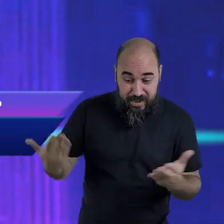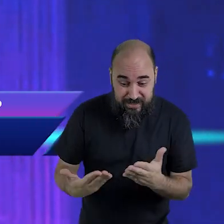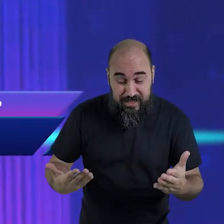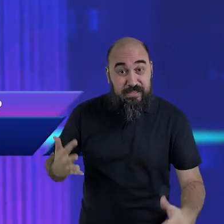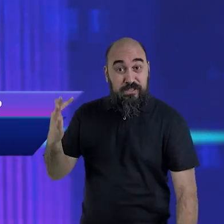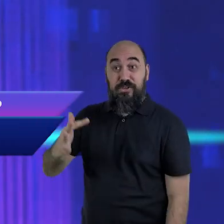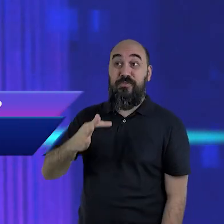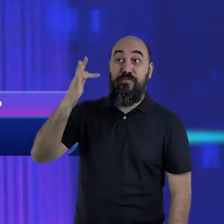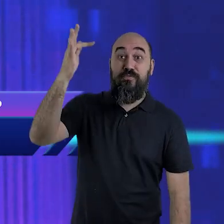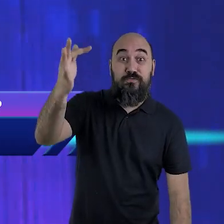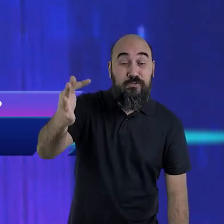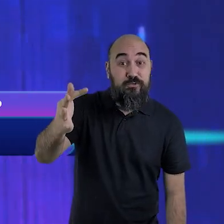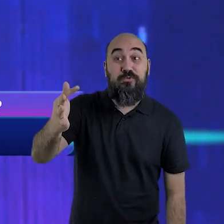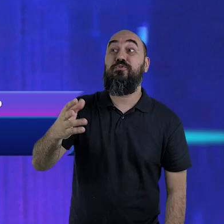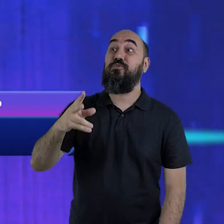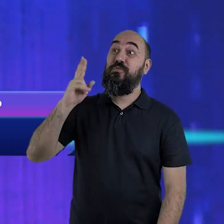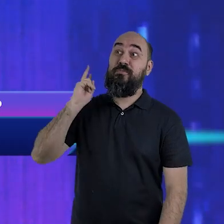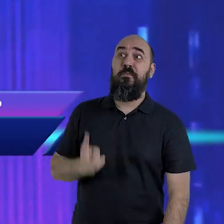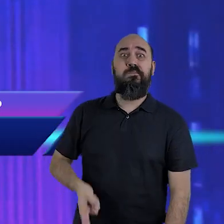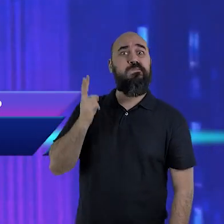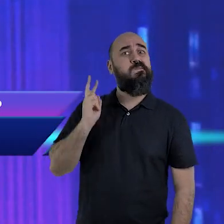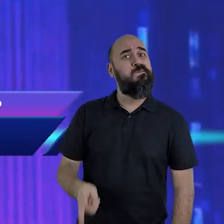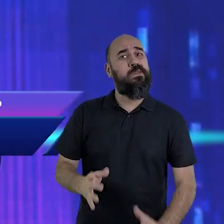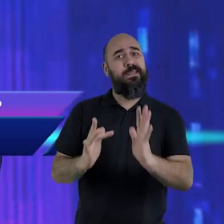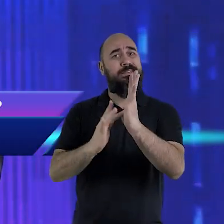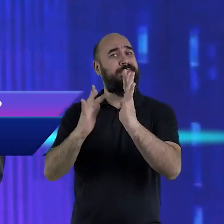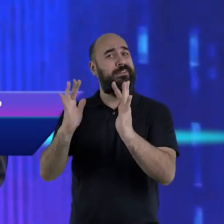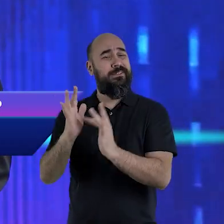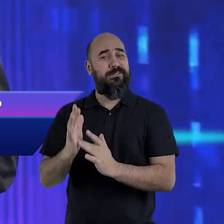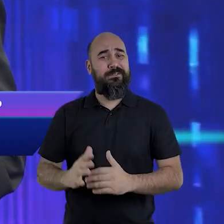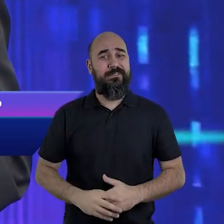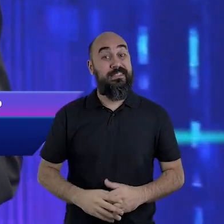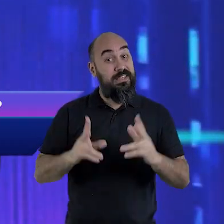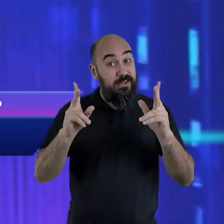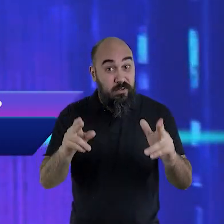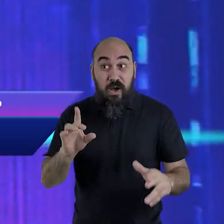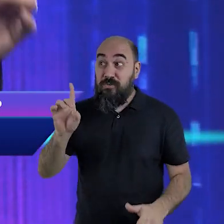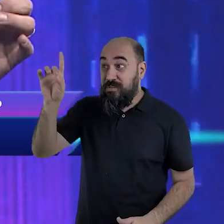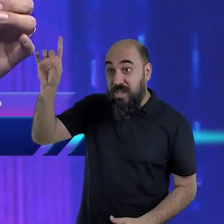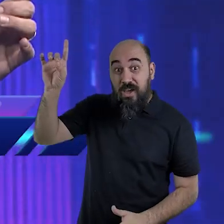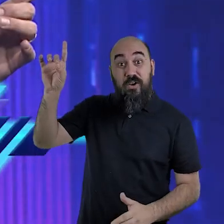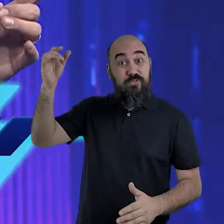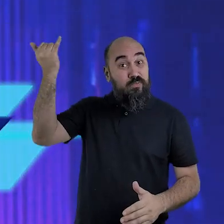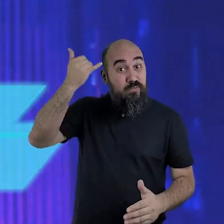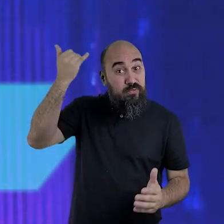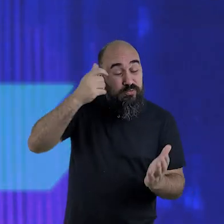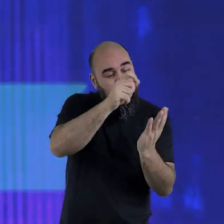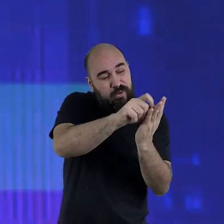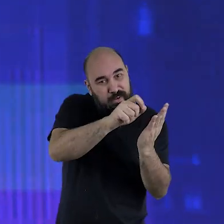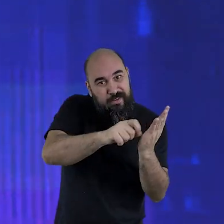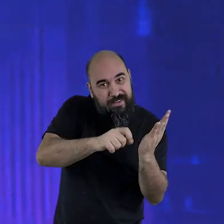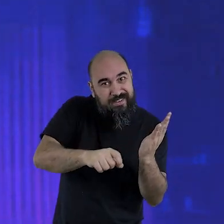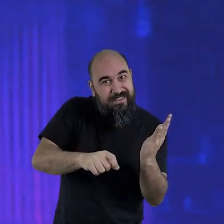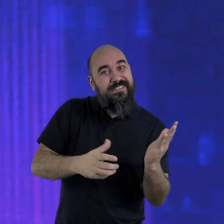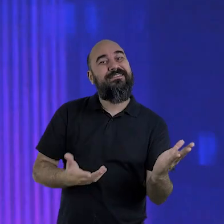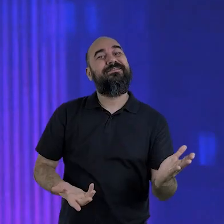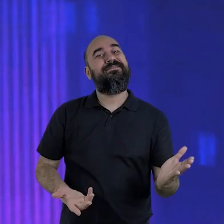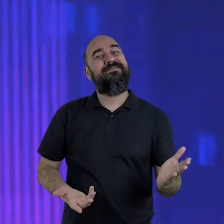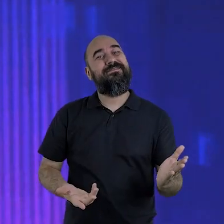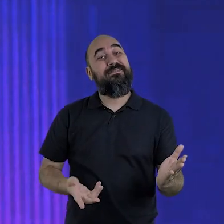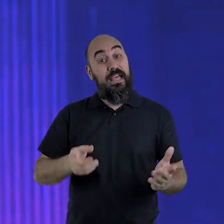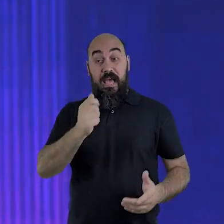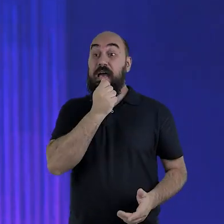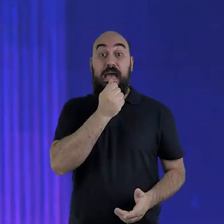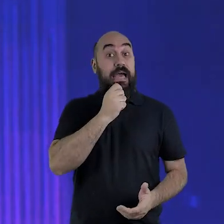tudo aconteceu exatamente como Deus previu, o que ainda não aconteceu,